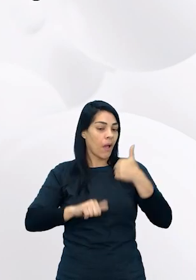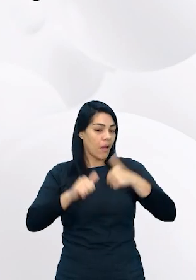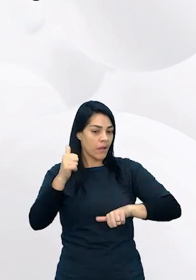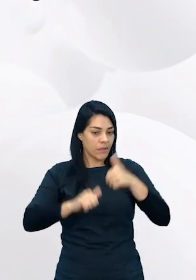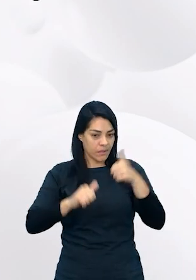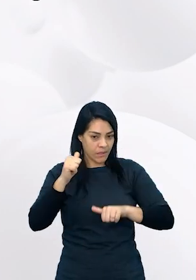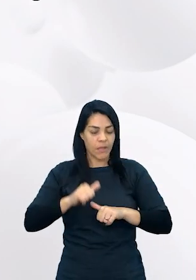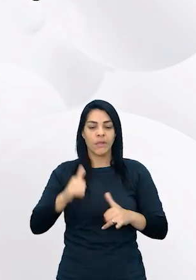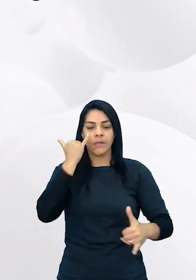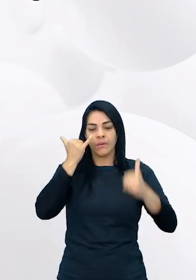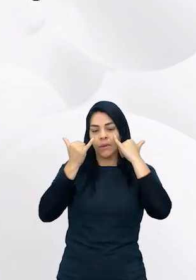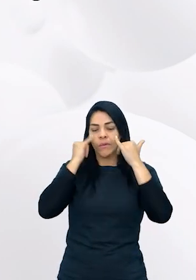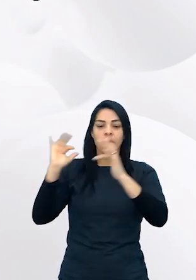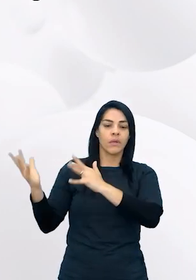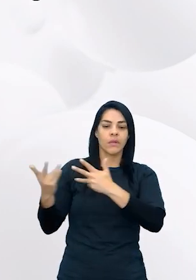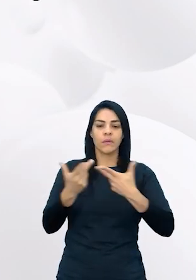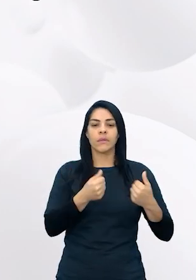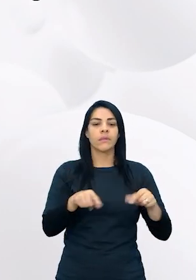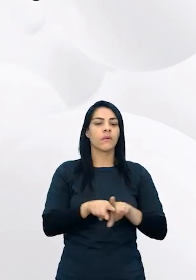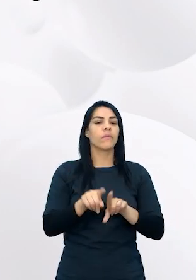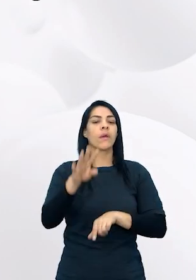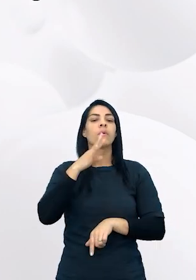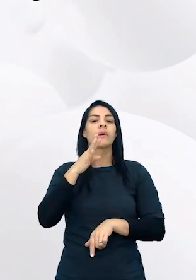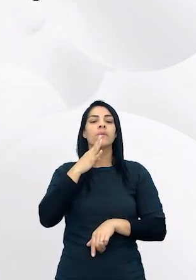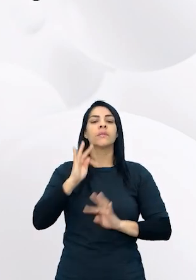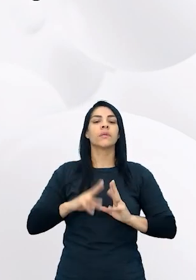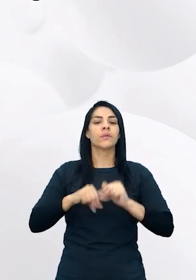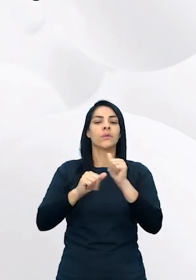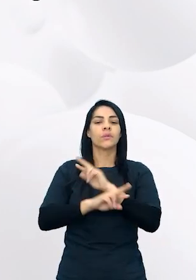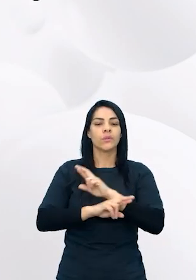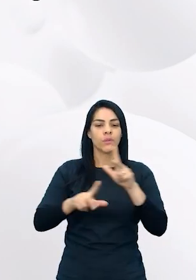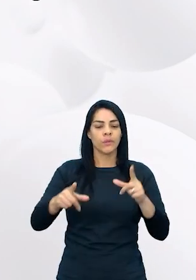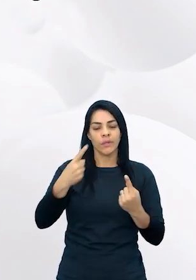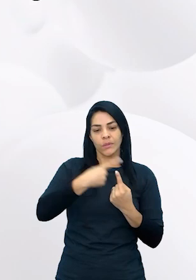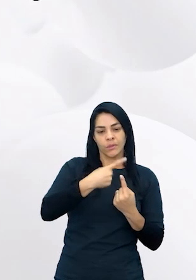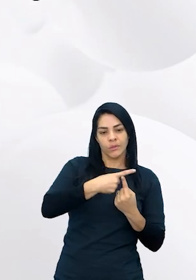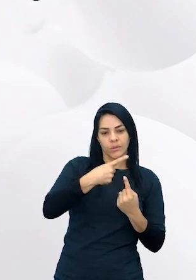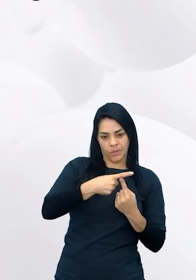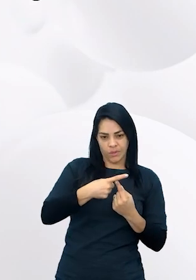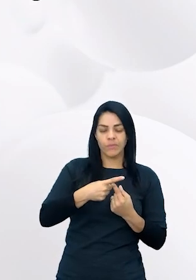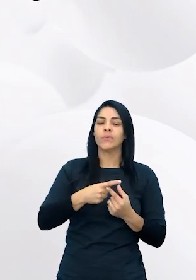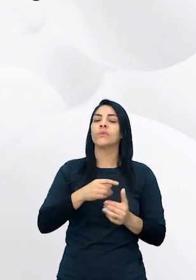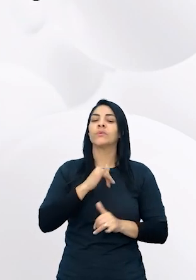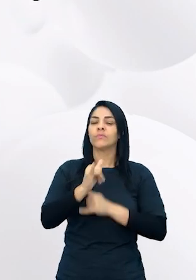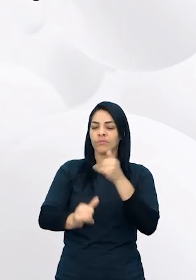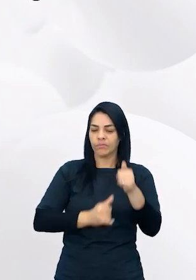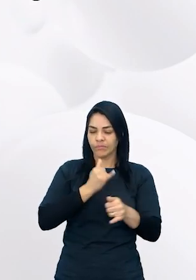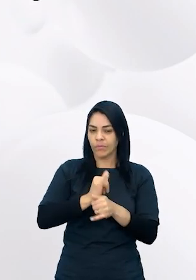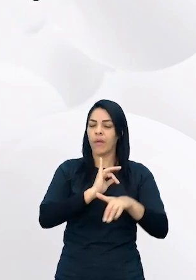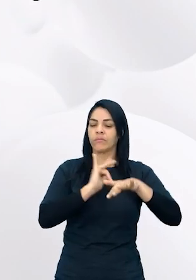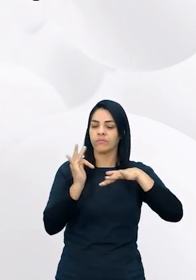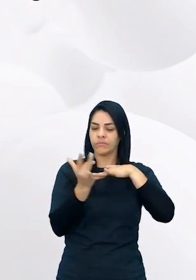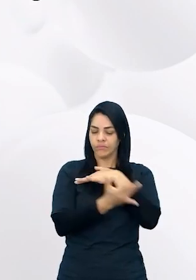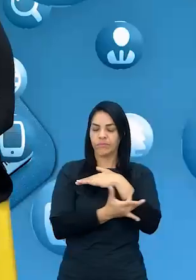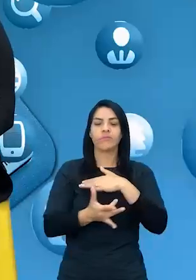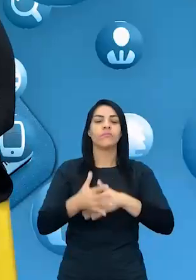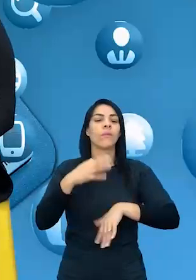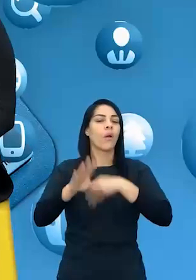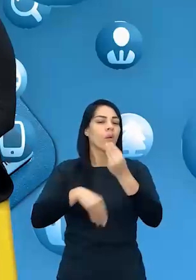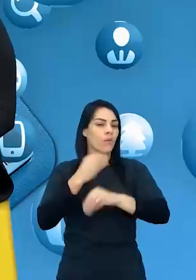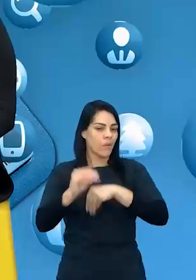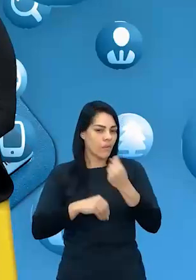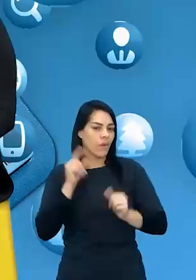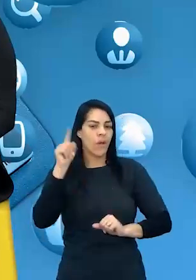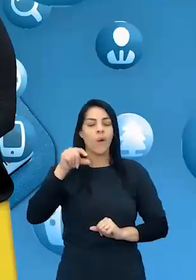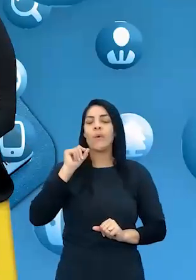informações recebidas, bem como do reconhecimento dos diferentes tipos de mídias envolvidas. Sim, e é aquela coisa de você aprender o